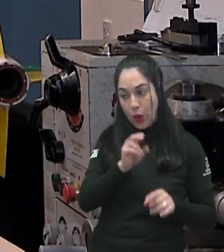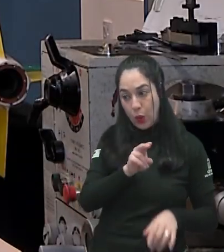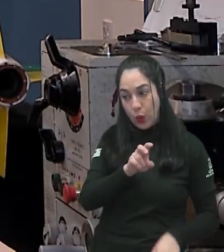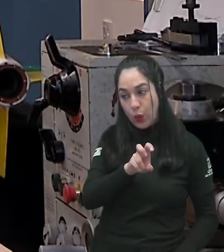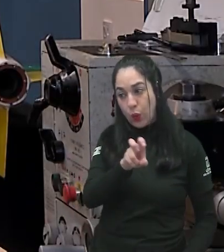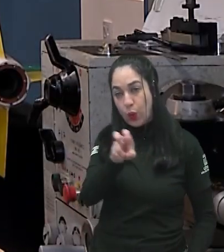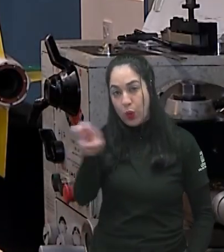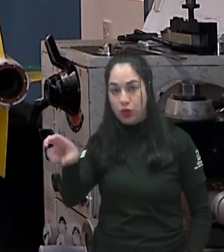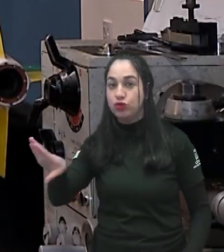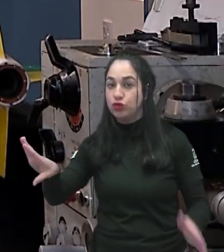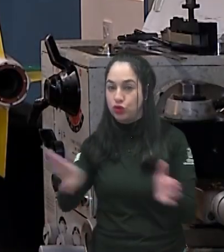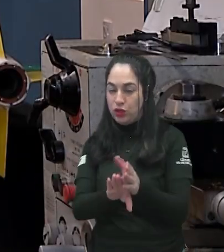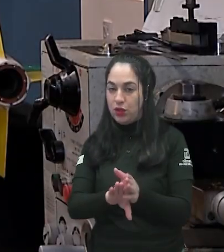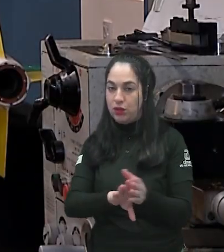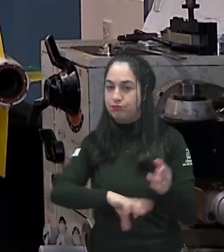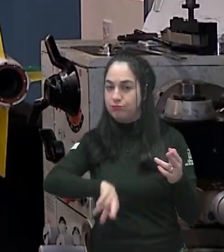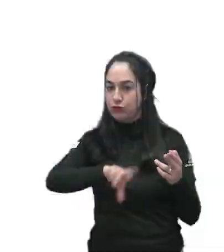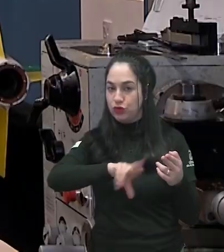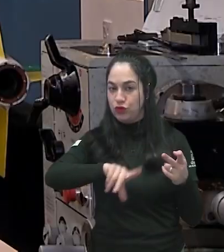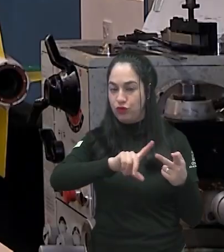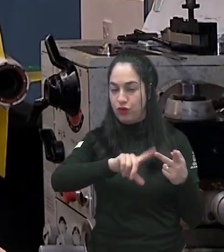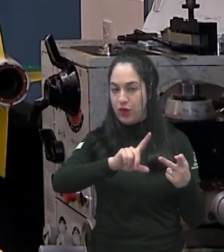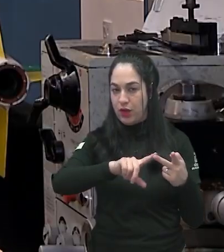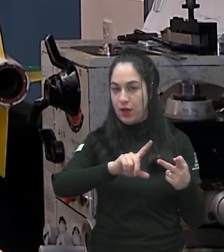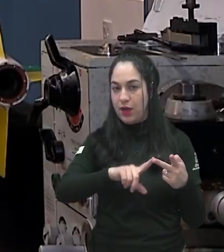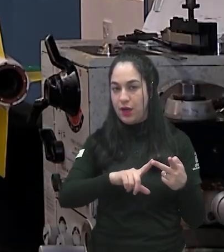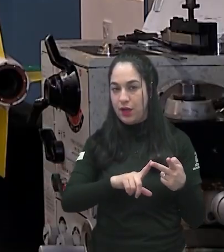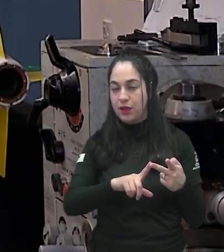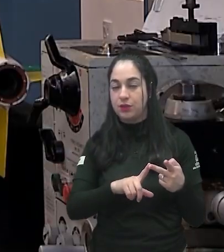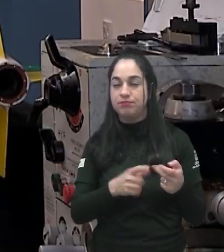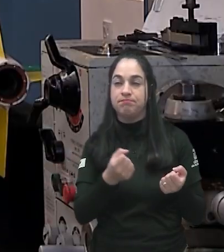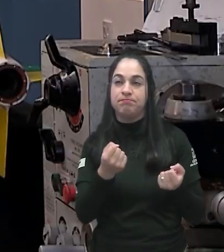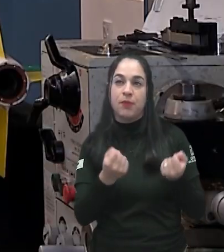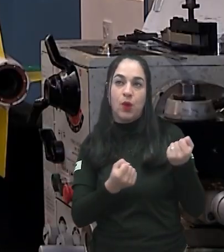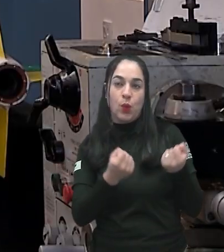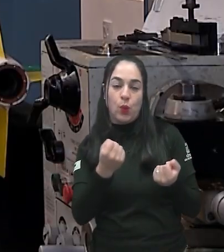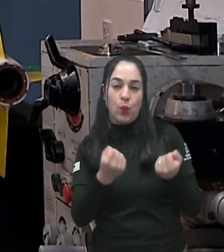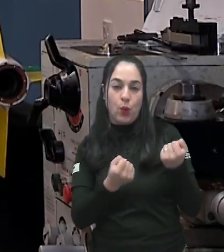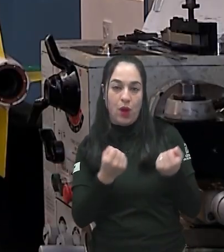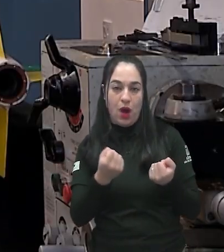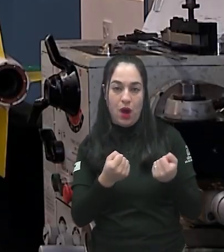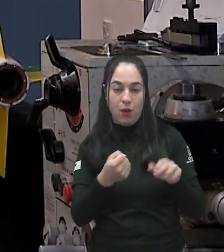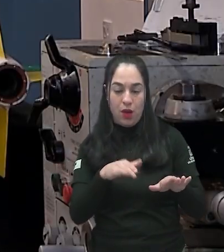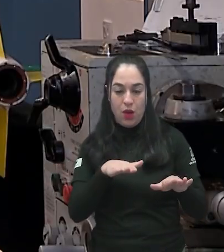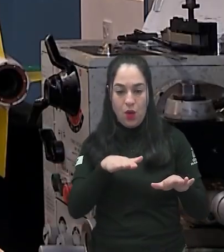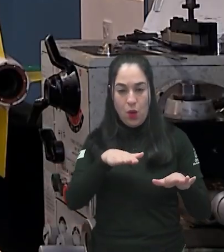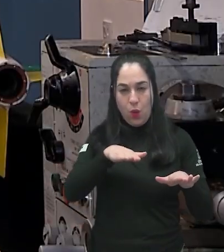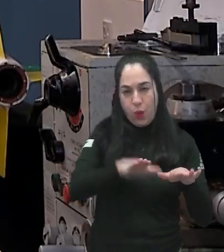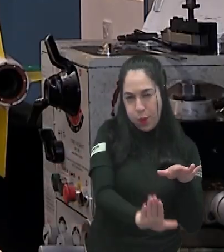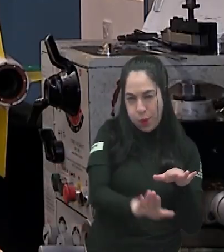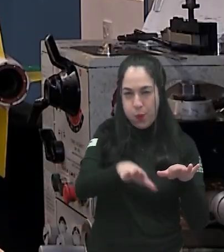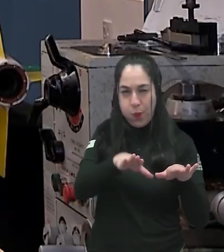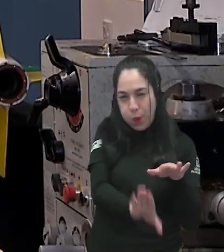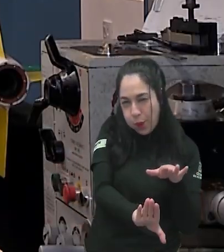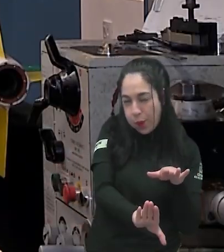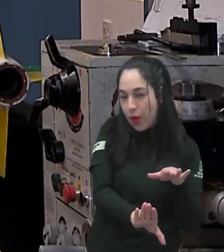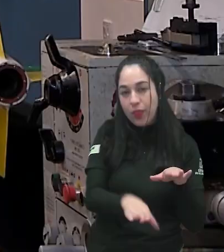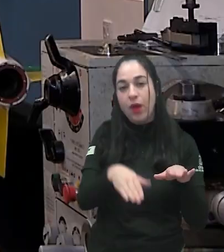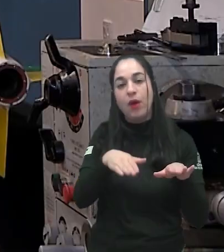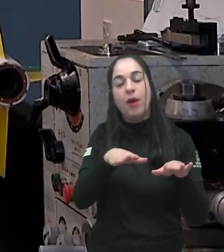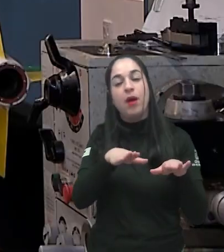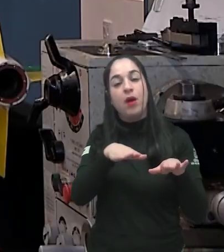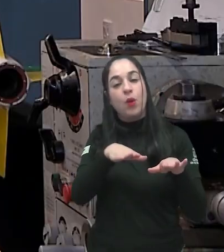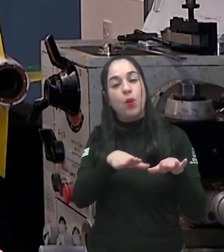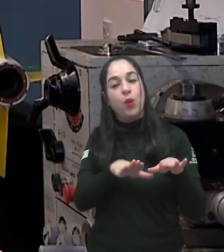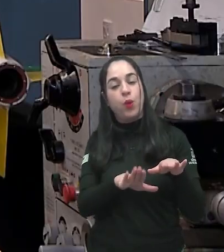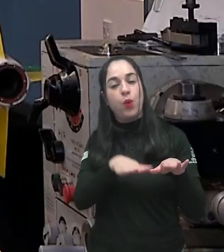porque é muito difícil você acertar isso, tem muitas variáveis. A propulsão líquida, qual a diferença? Imagina aquela mesma situação do carro. Só que ao invés de você pisar no acelerador no máximo, você